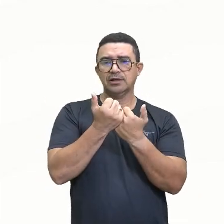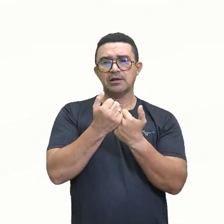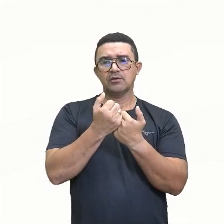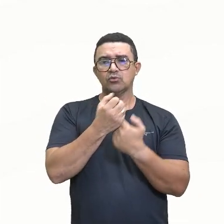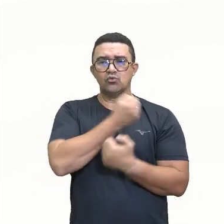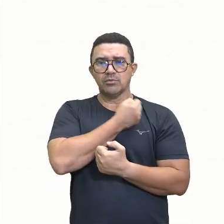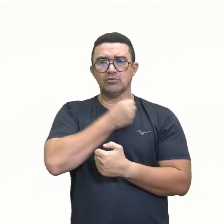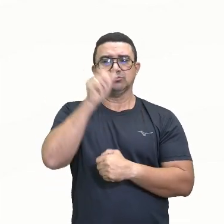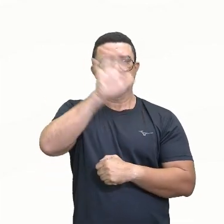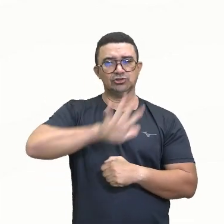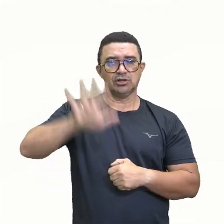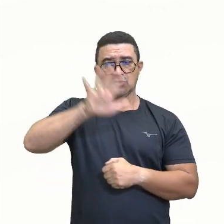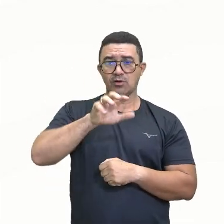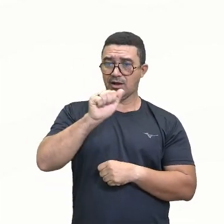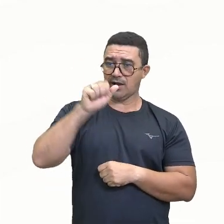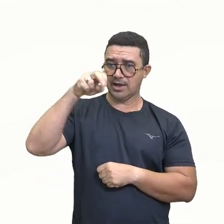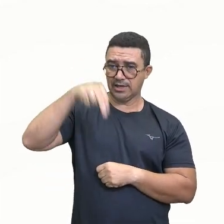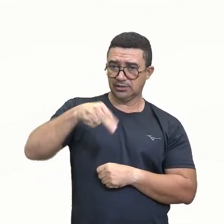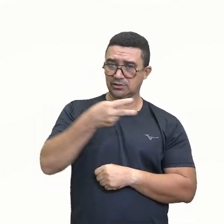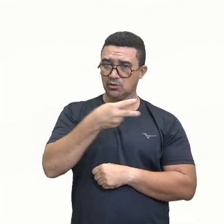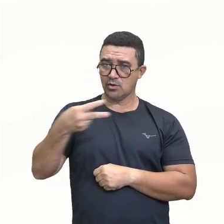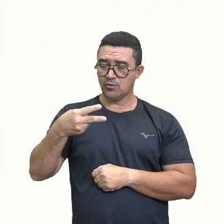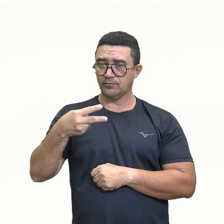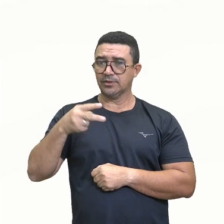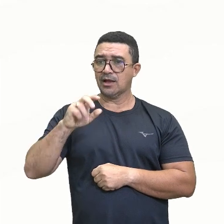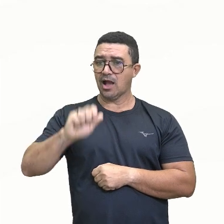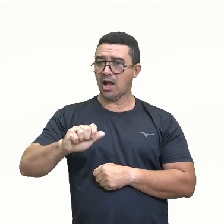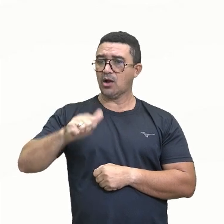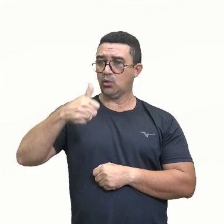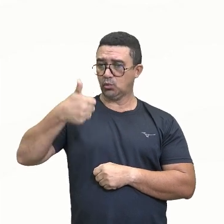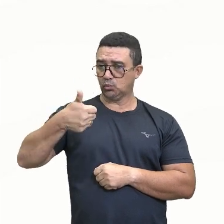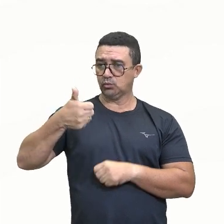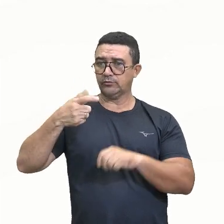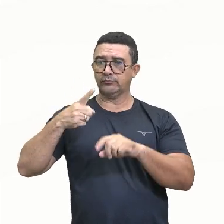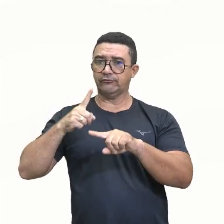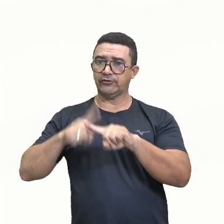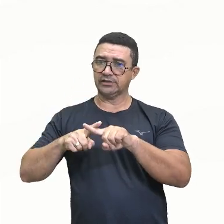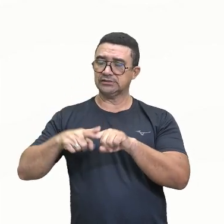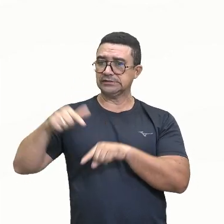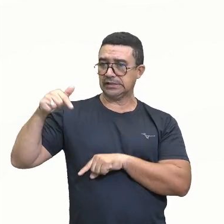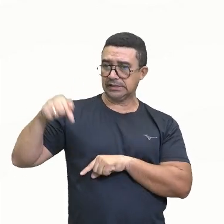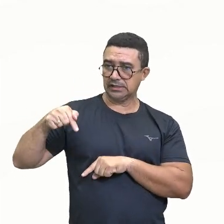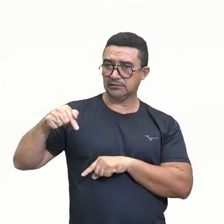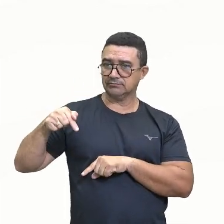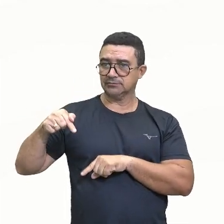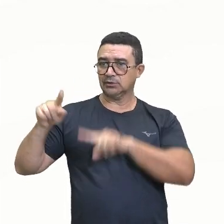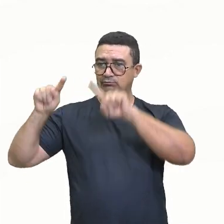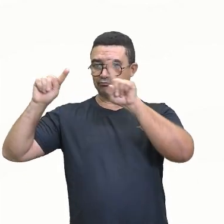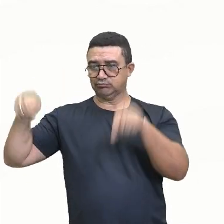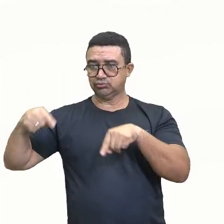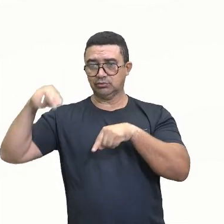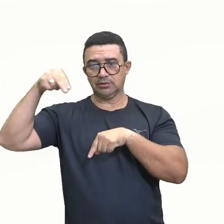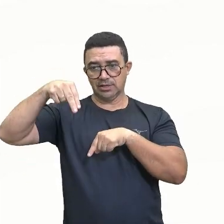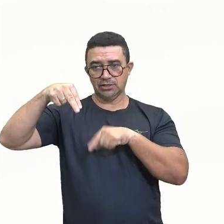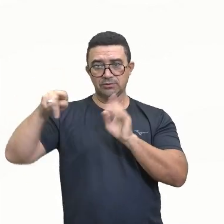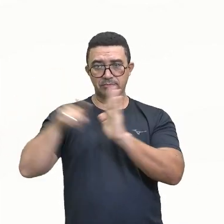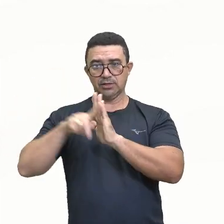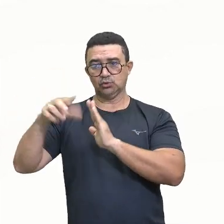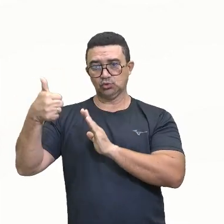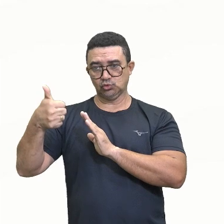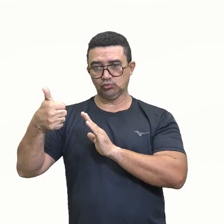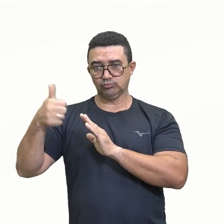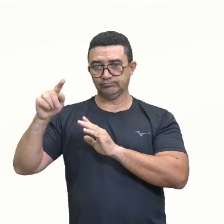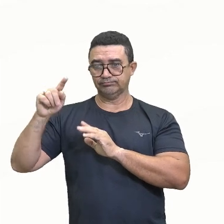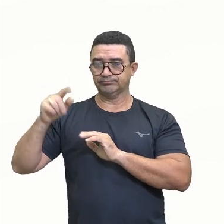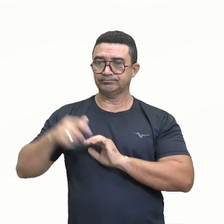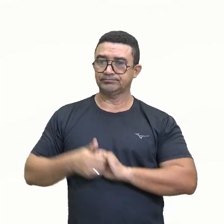é a n igual, primeiro termo, vezes a razão elevado a n menos 1. Lembrando